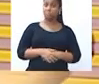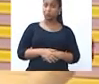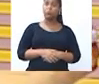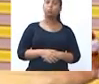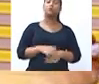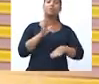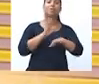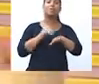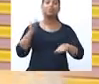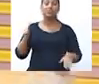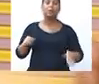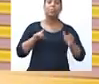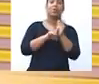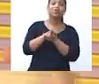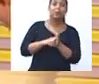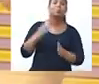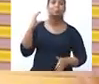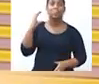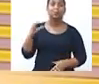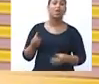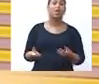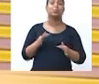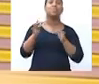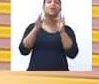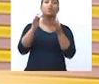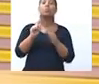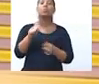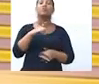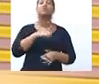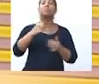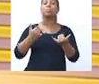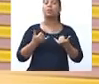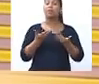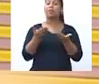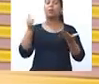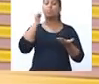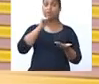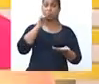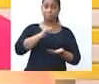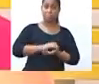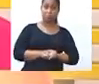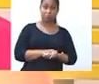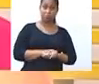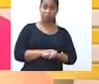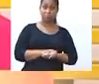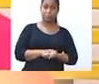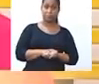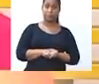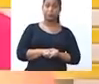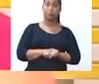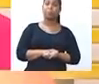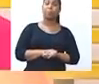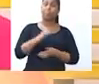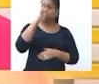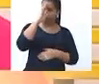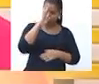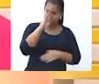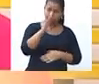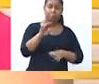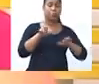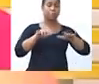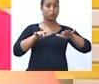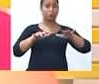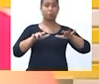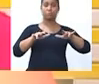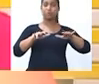Esse chamado à ciência, à tecnologia, o que a senhora tem para dizer para elas aí como recado final? Principalmente que